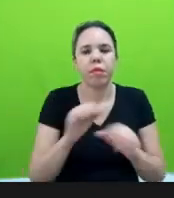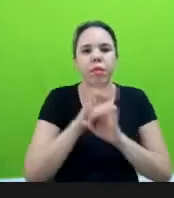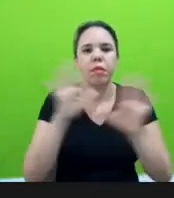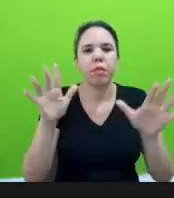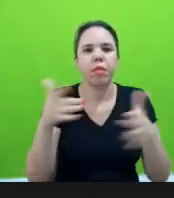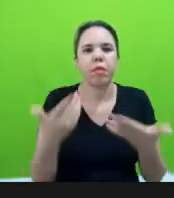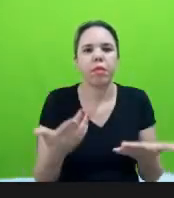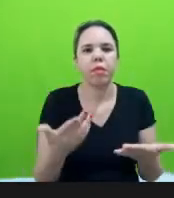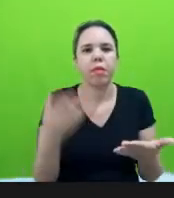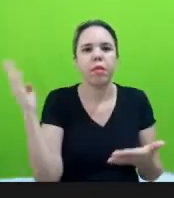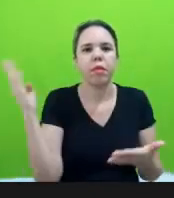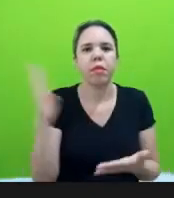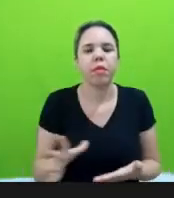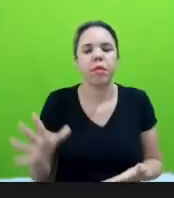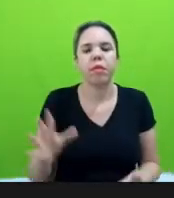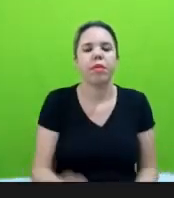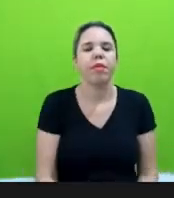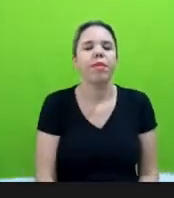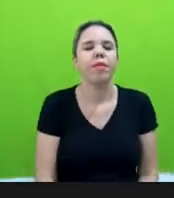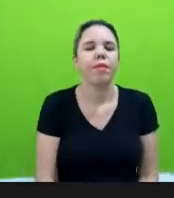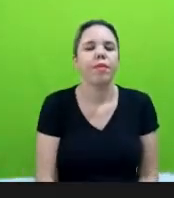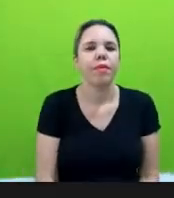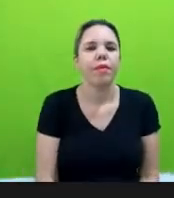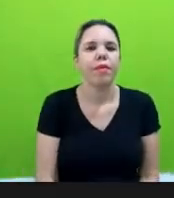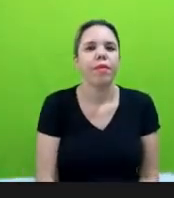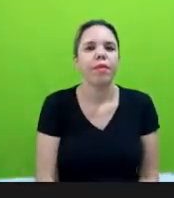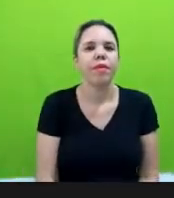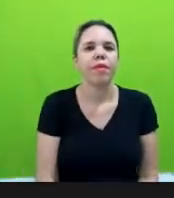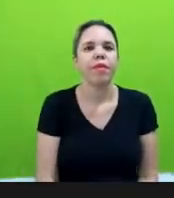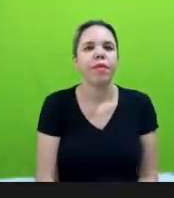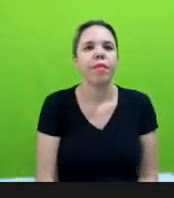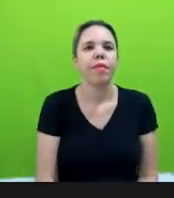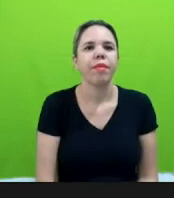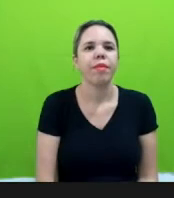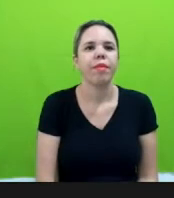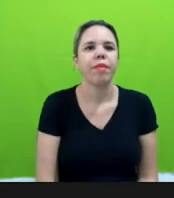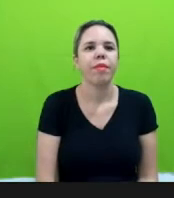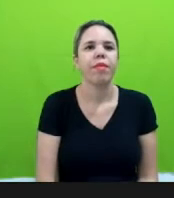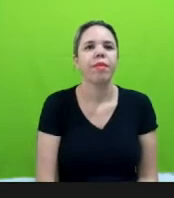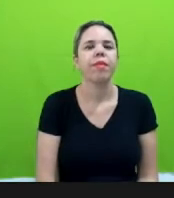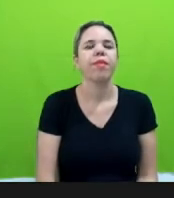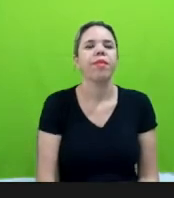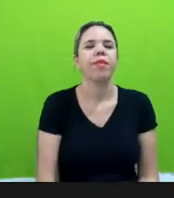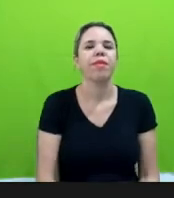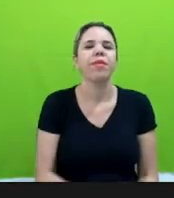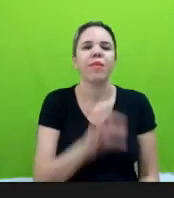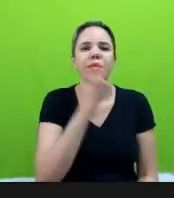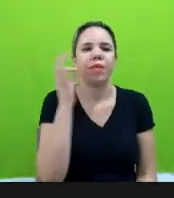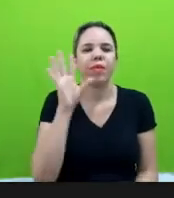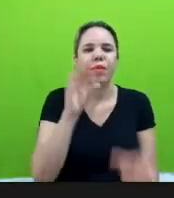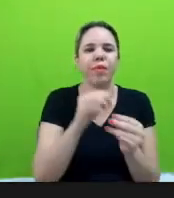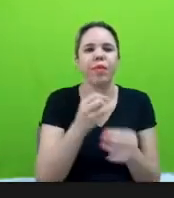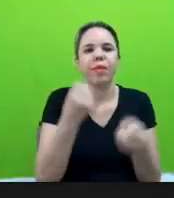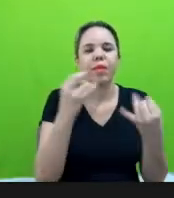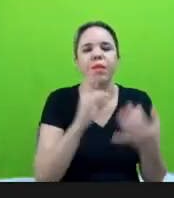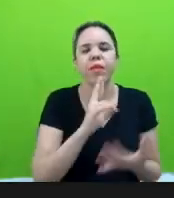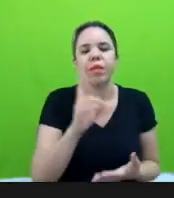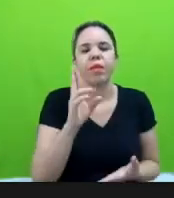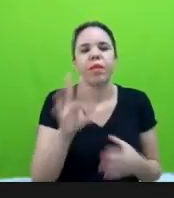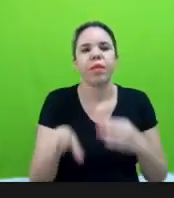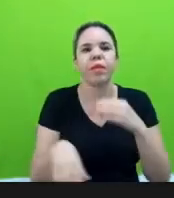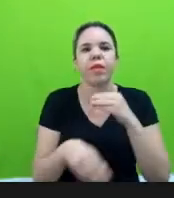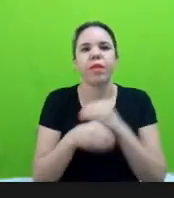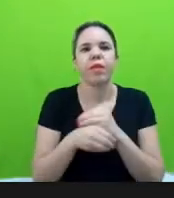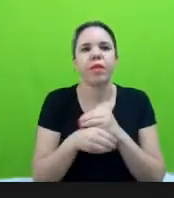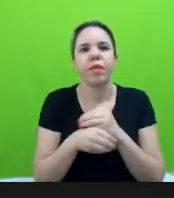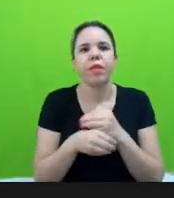Brasil. Era só isso que eu queria falar em relação. Falou tudo. Então, complementando aqui, a gente teve um comentário